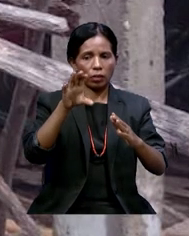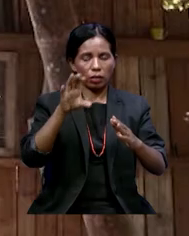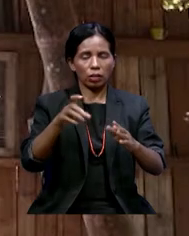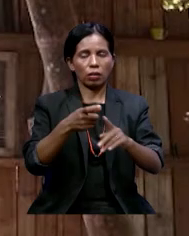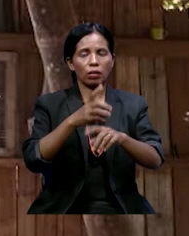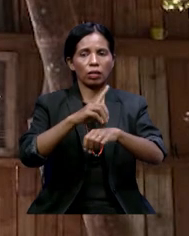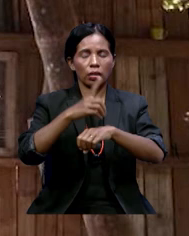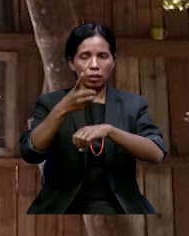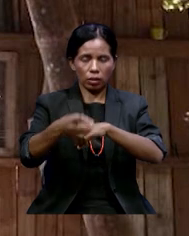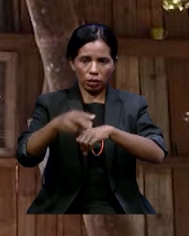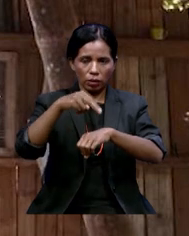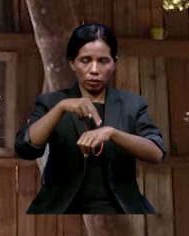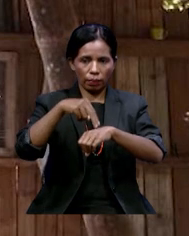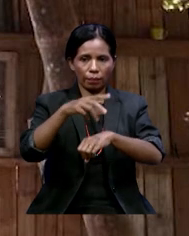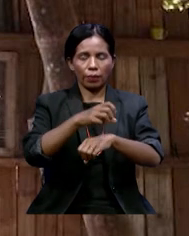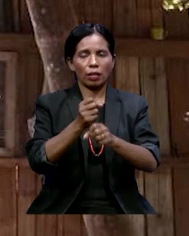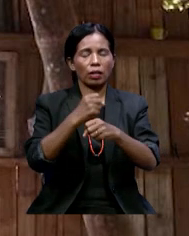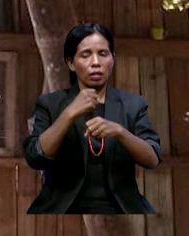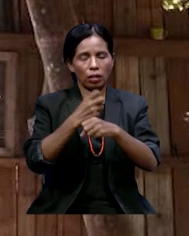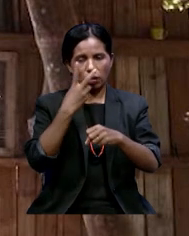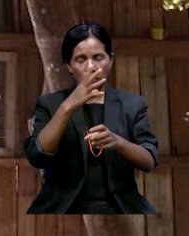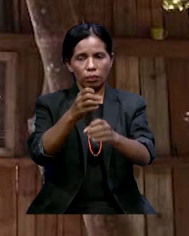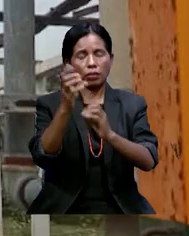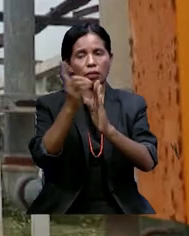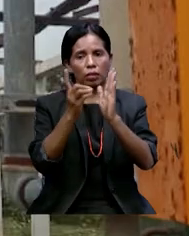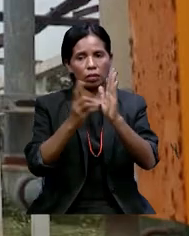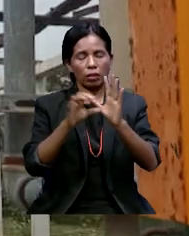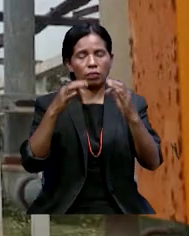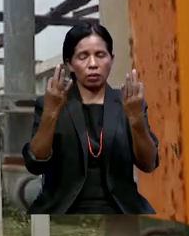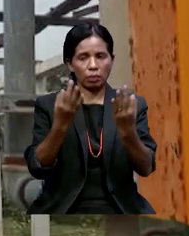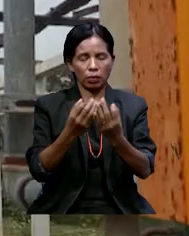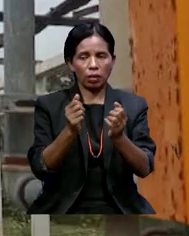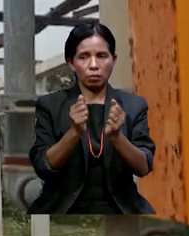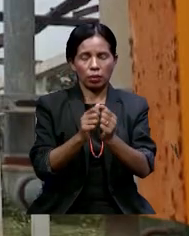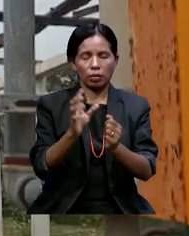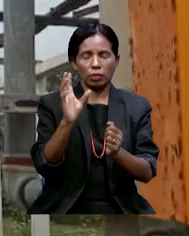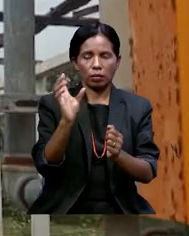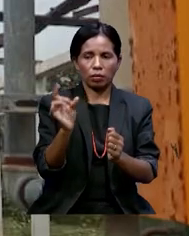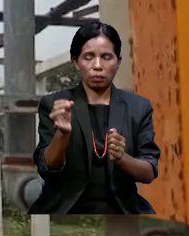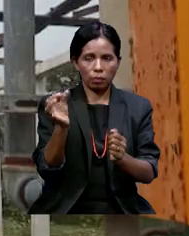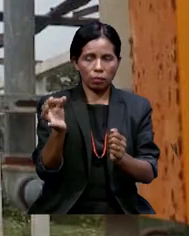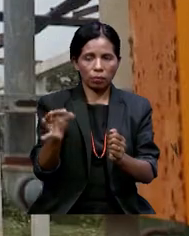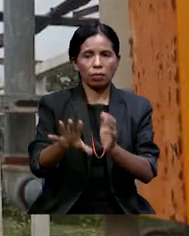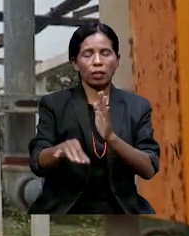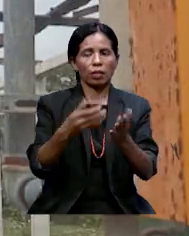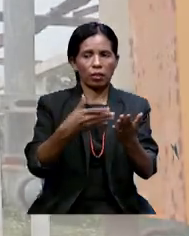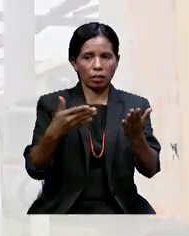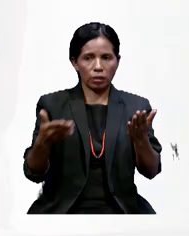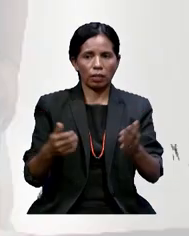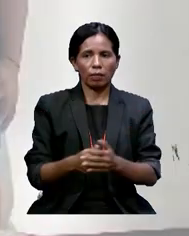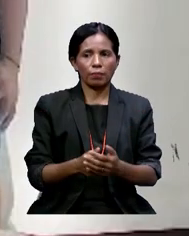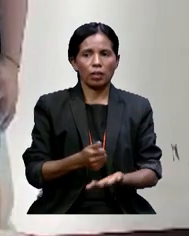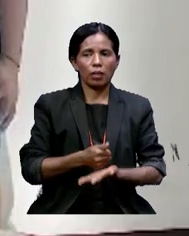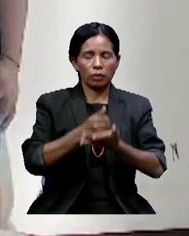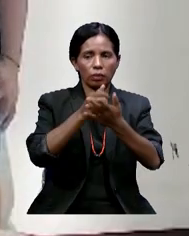desastres naturais. Hafoin halotia verificação e a família basic se anulo maquetan material recuperação. Ni atendimento ba comunidade